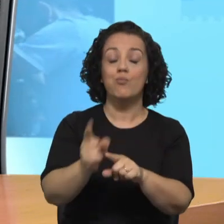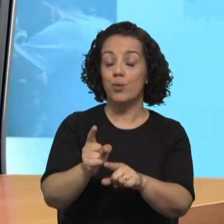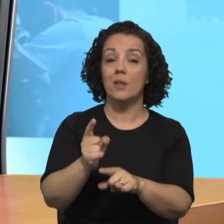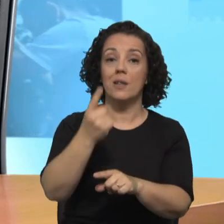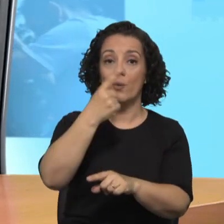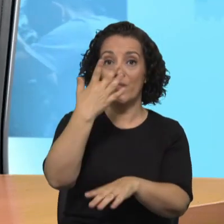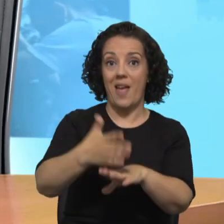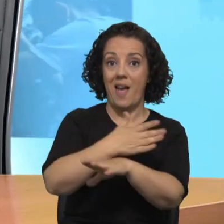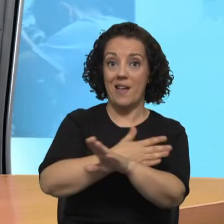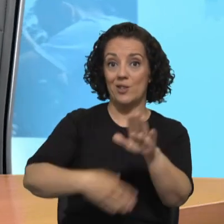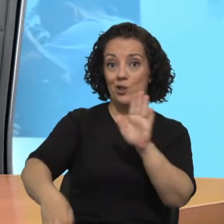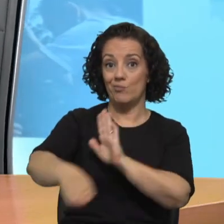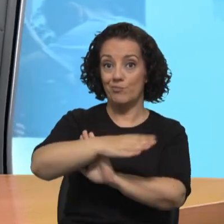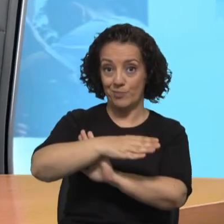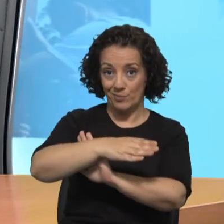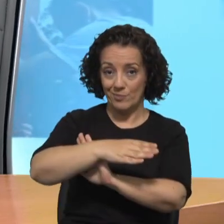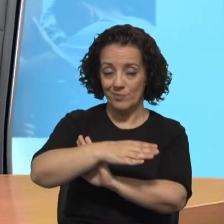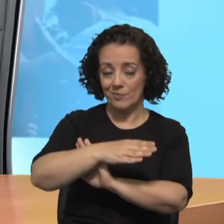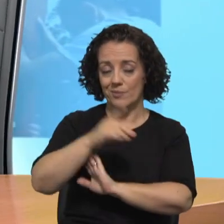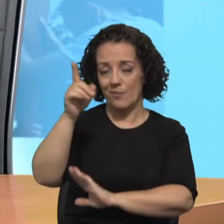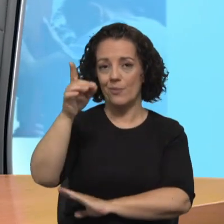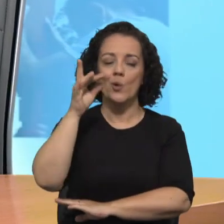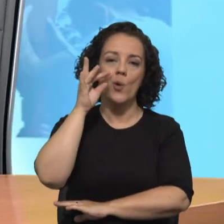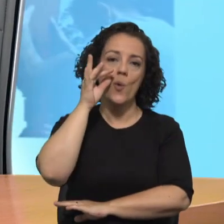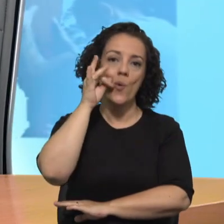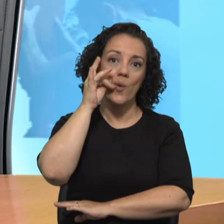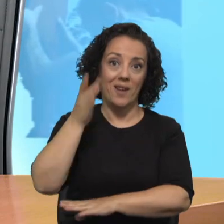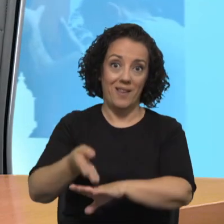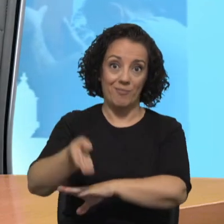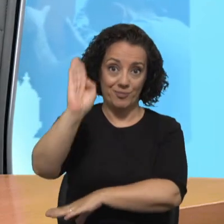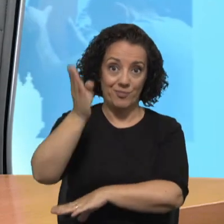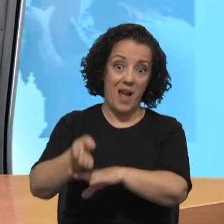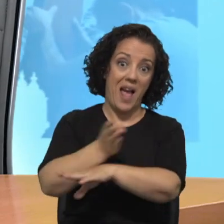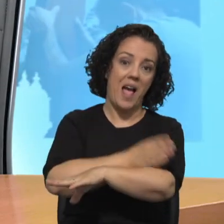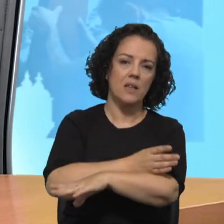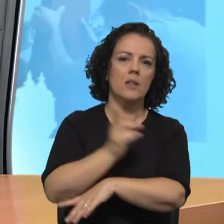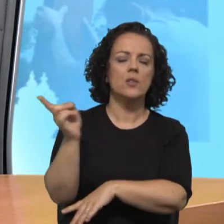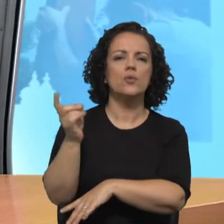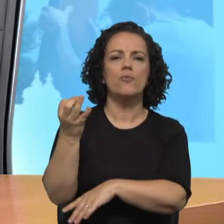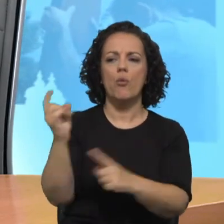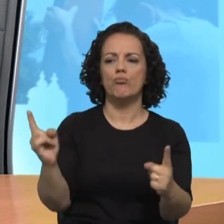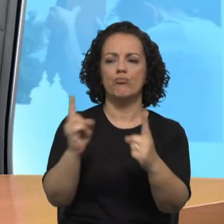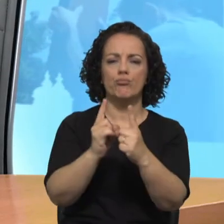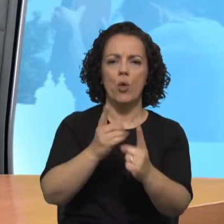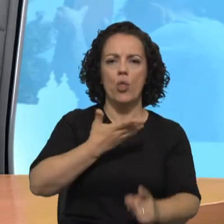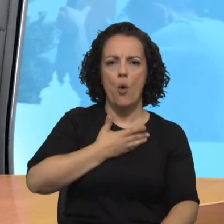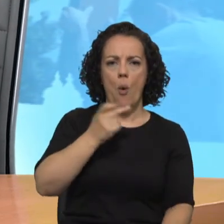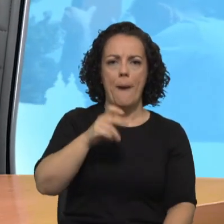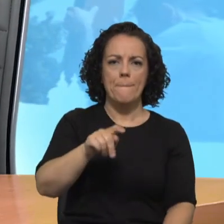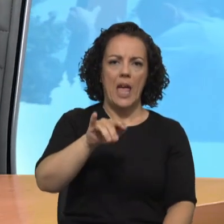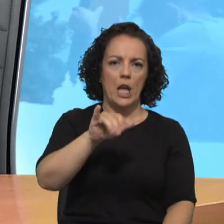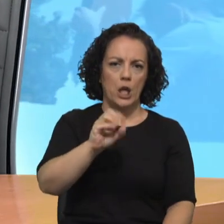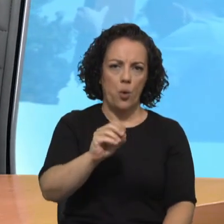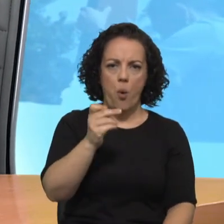para a viagem a Budapeste, portanto, a viagem que ele fez à Hungria, recebeu o Dom Américo Aguiar e